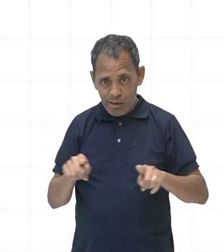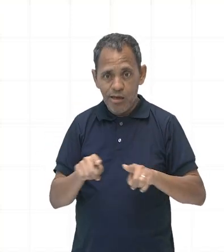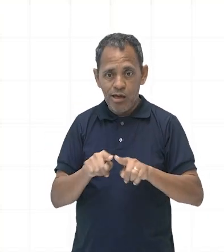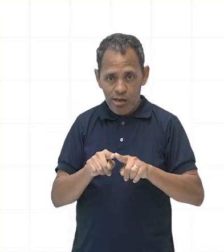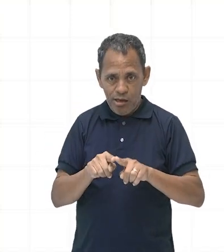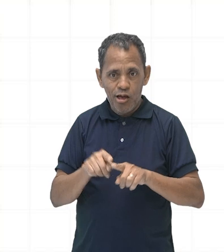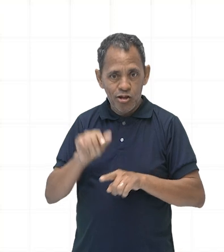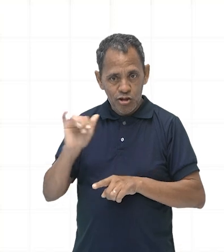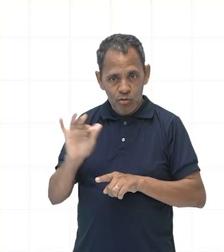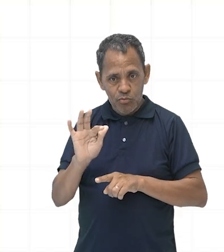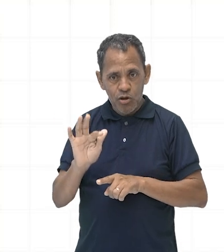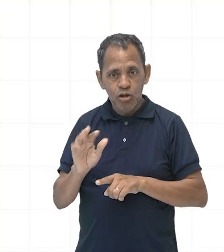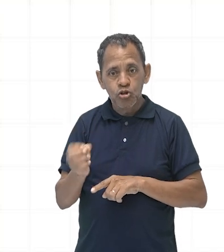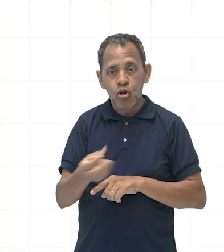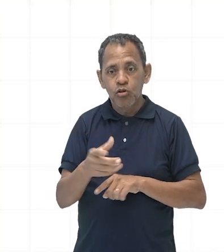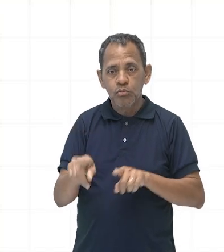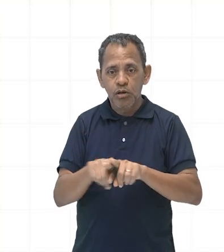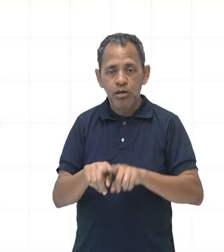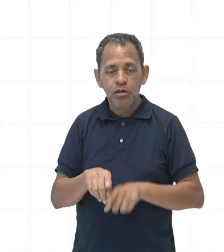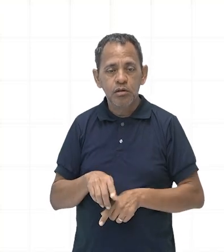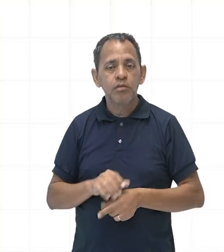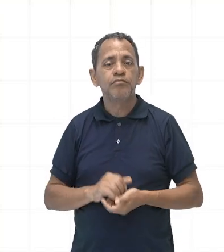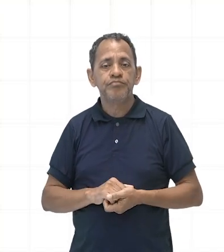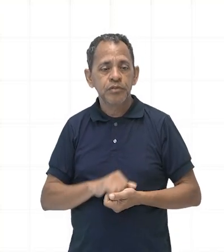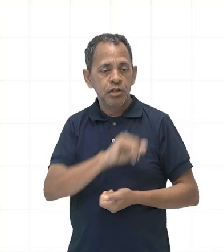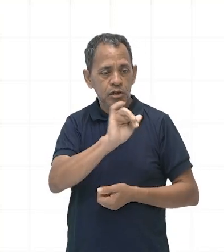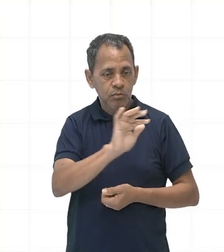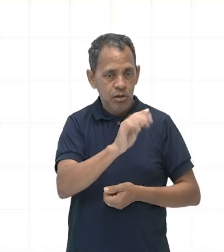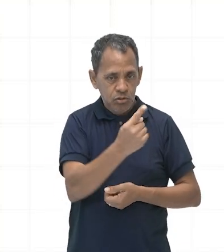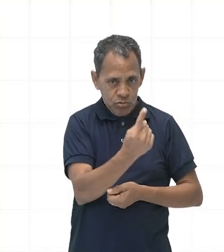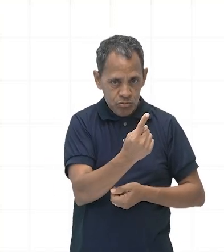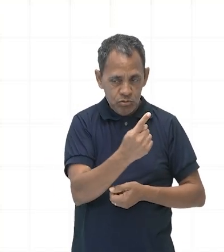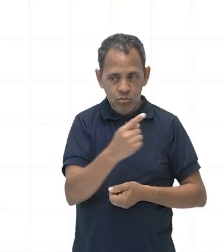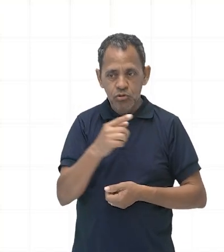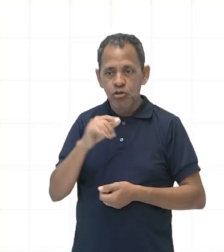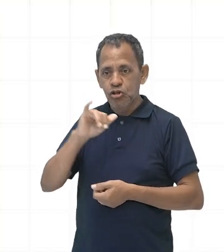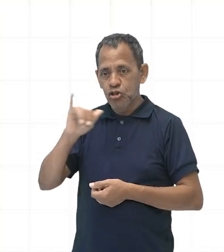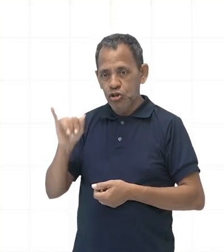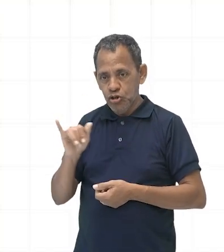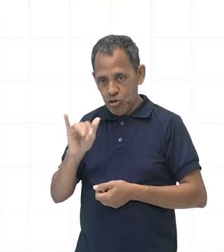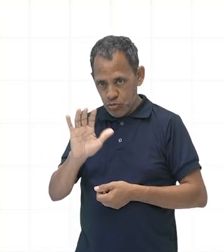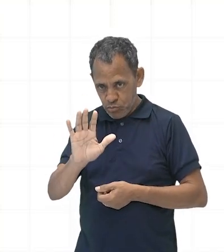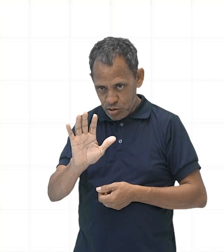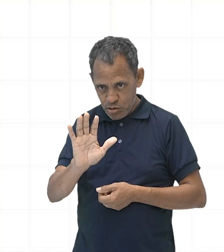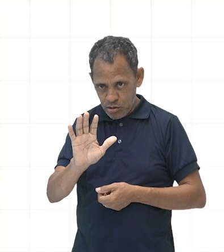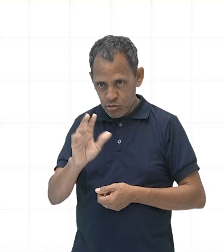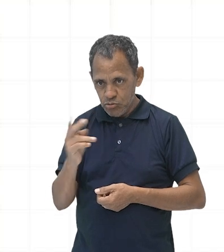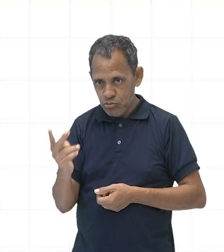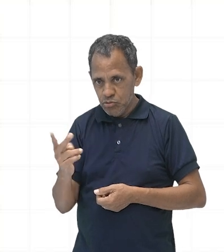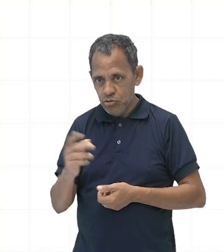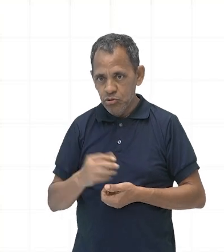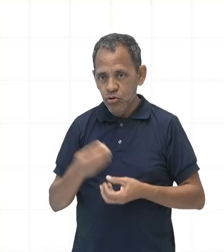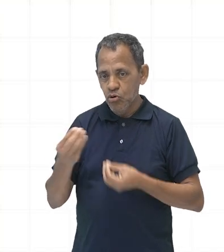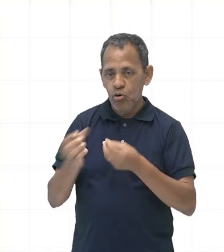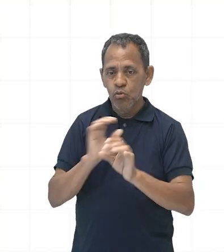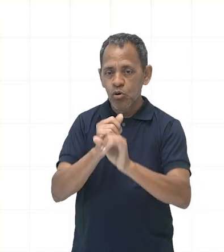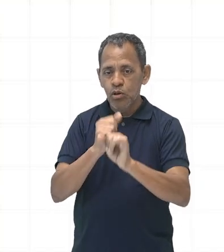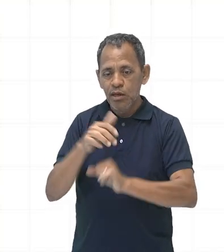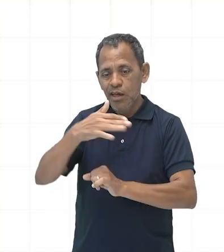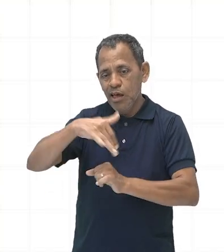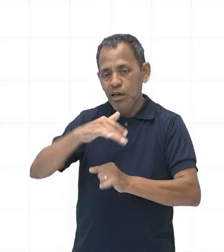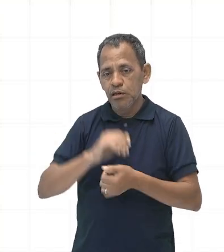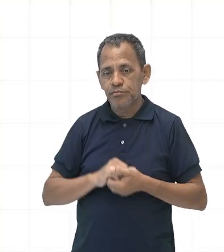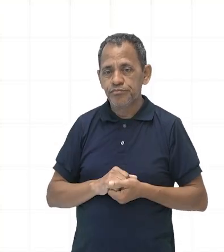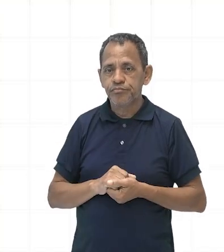exatamente dessa forma. A figura 1 e aqui a figura 2. Como é que eu calculo a área? Vai ser esse lado,